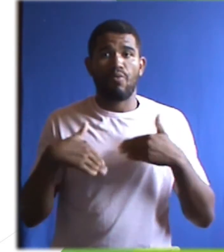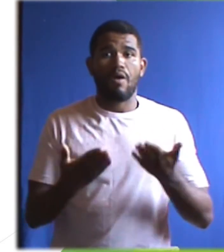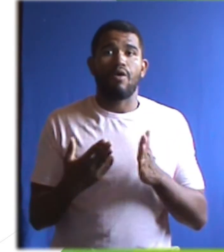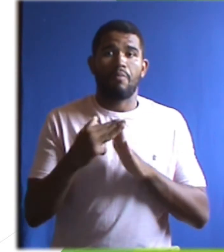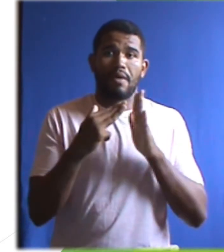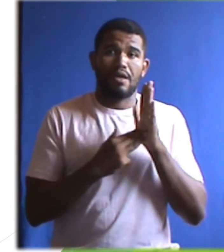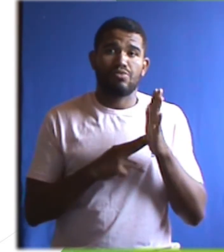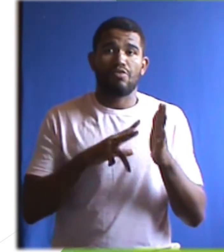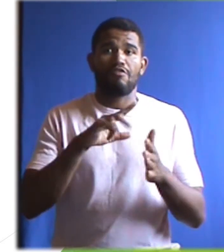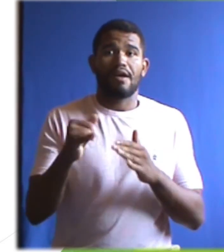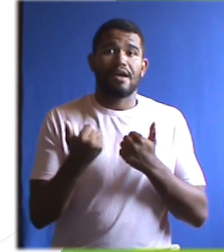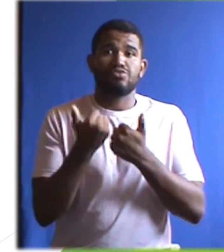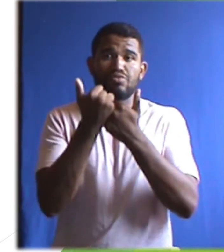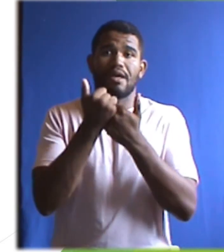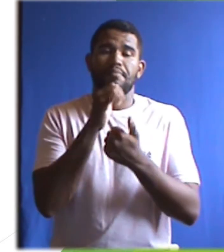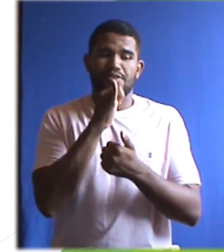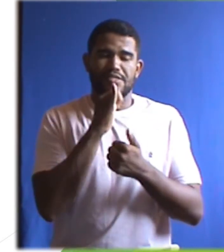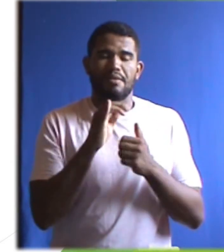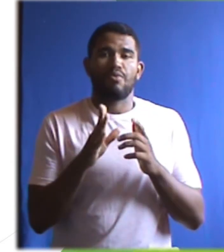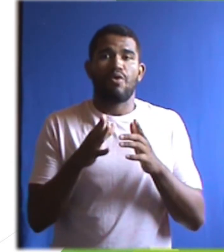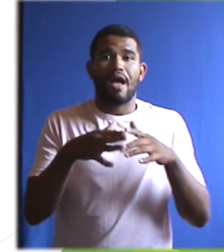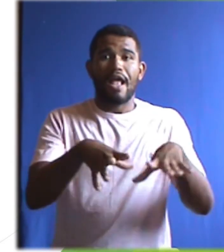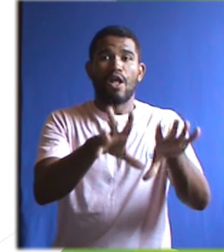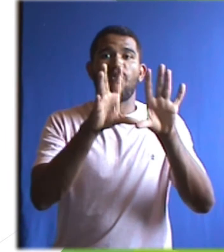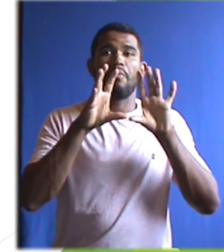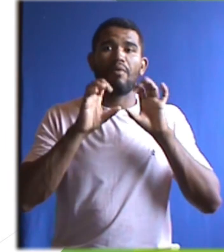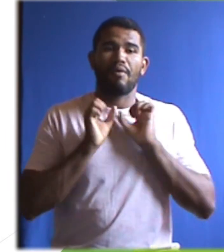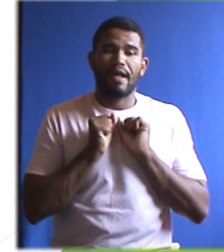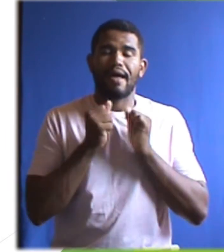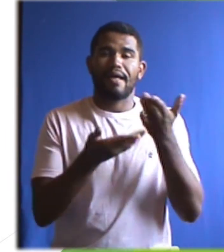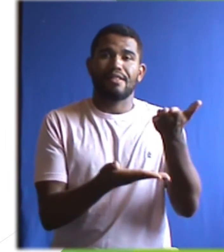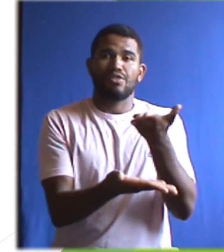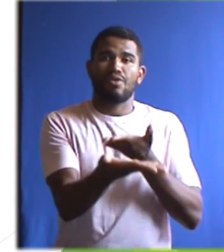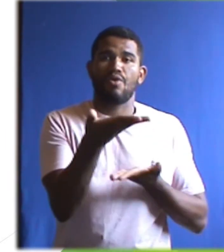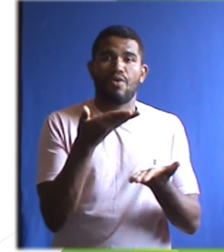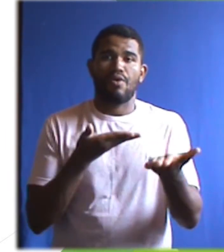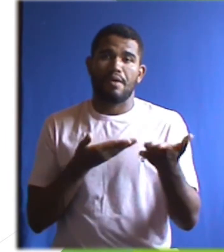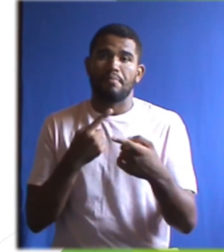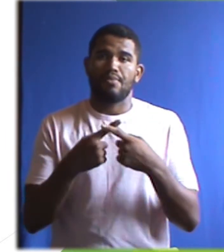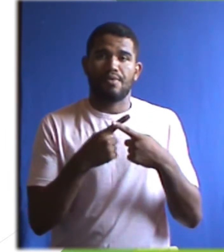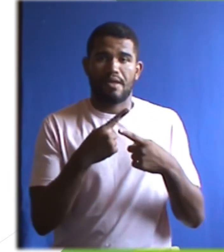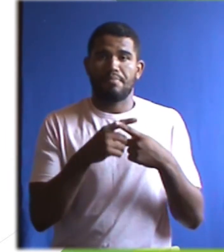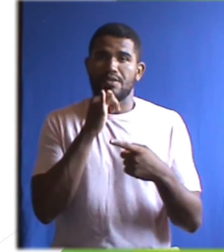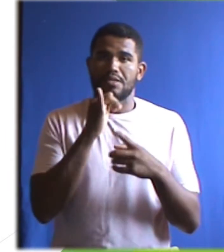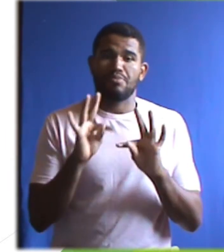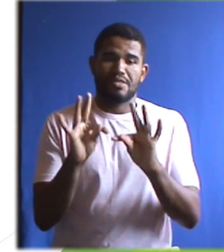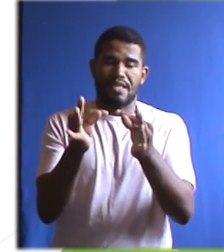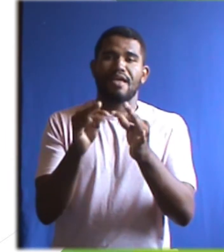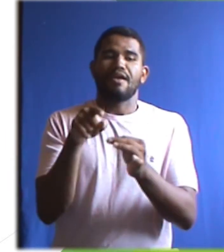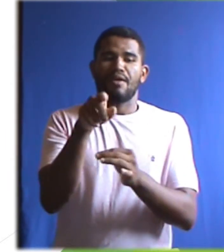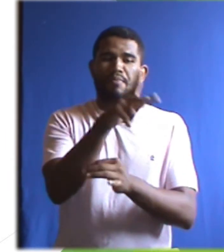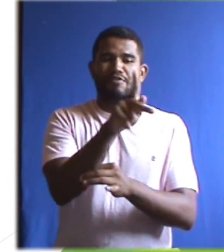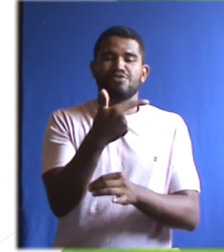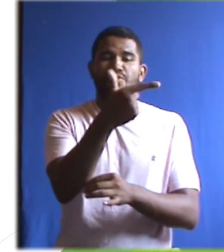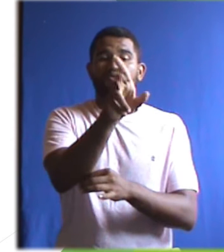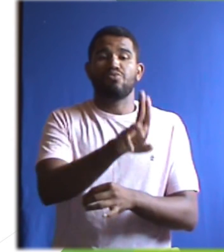Reconhecer aquele método que ele está utilizando pode te ajudar a incorporar aquele método à sua prática. Se você vê